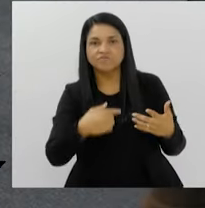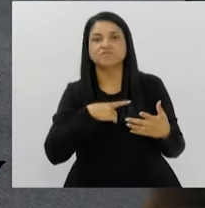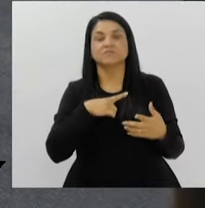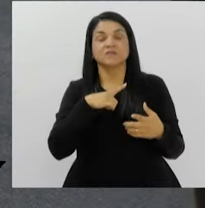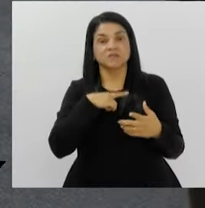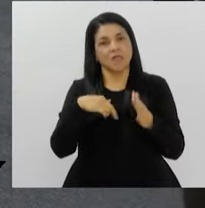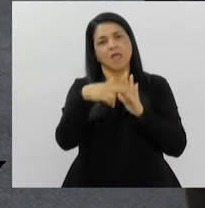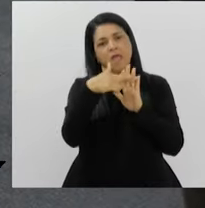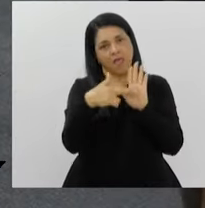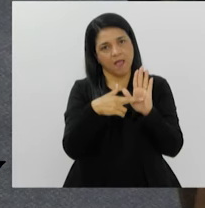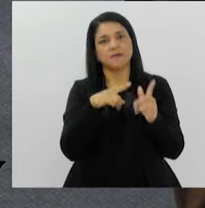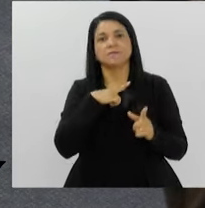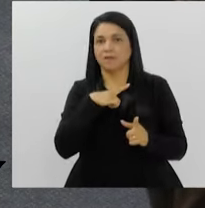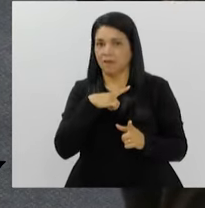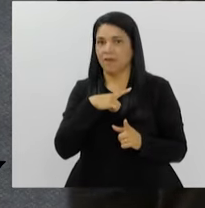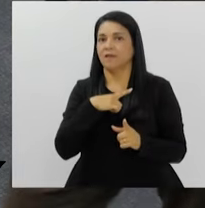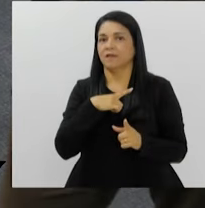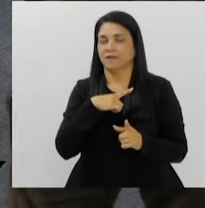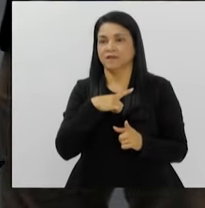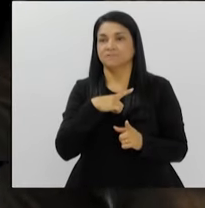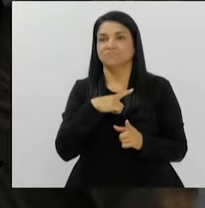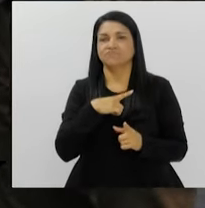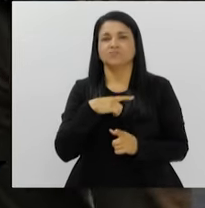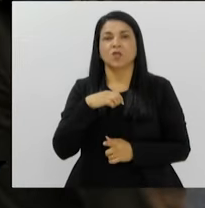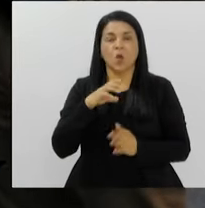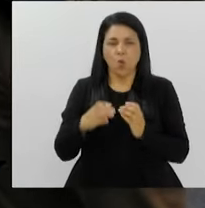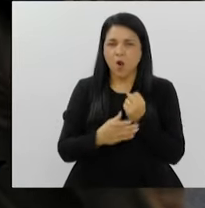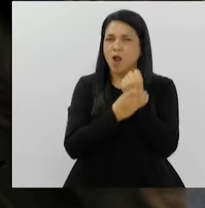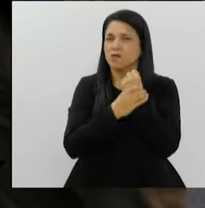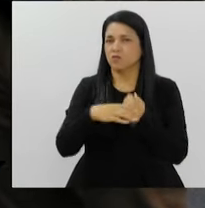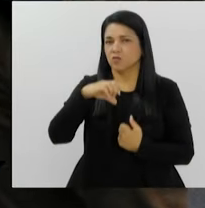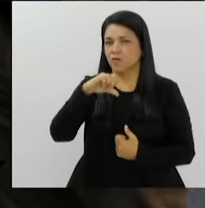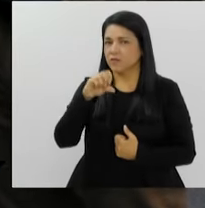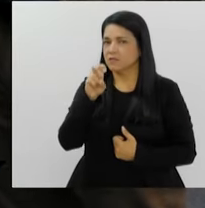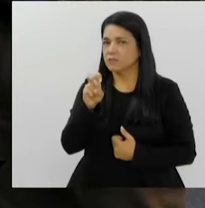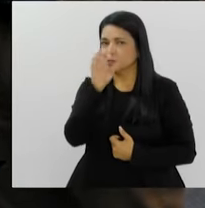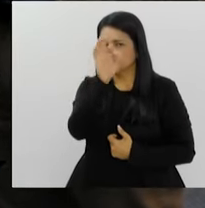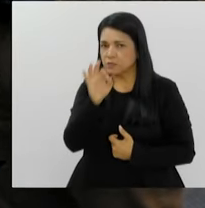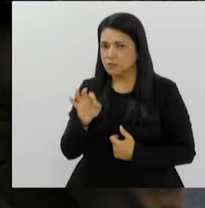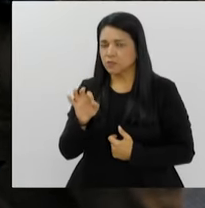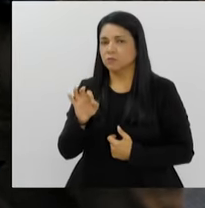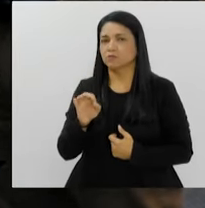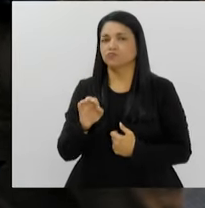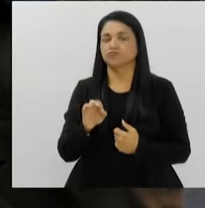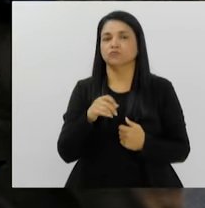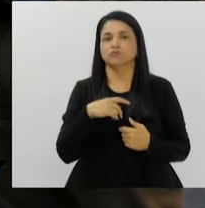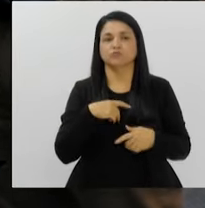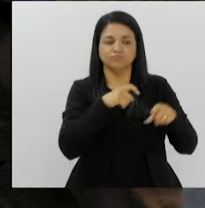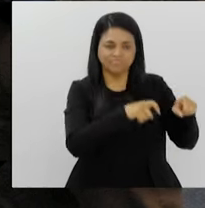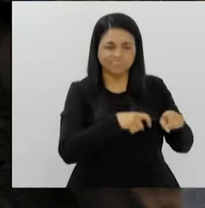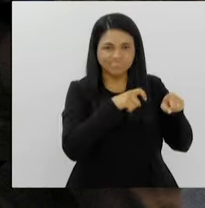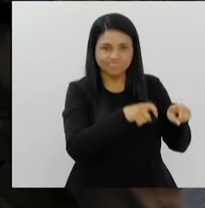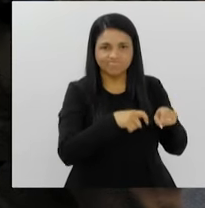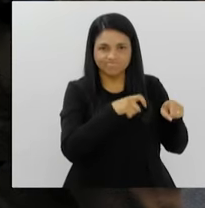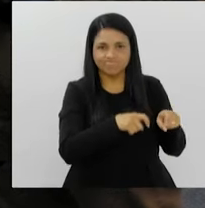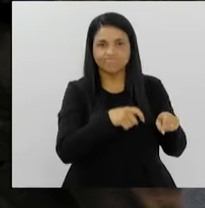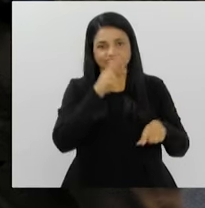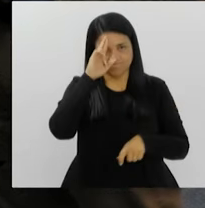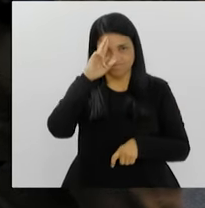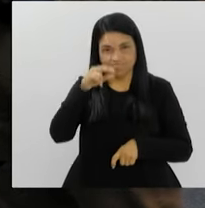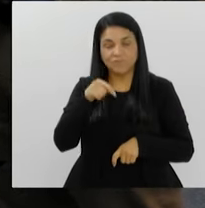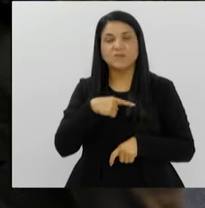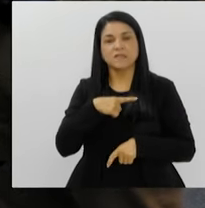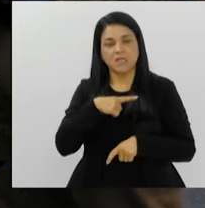te garanto que mais de 95% dos produtores rurais têm comprometimento com o meio